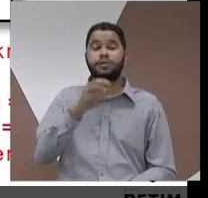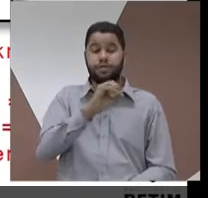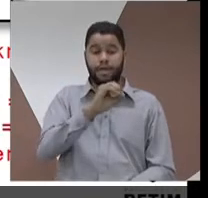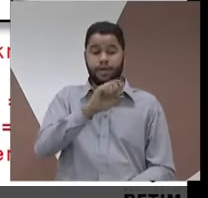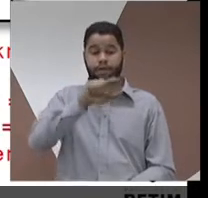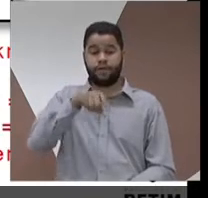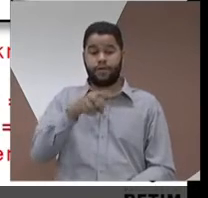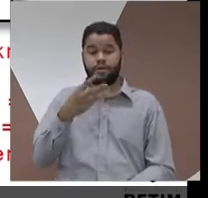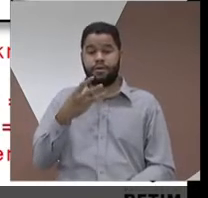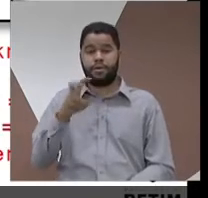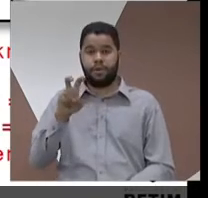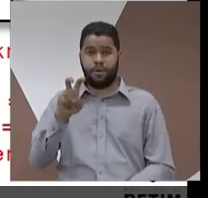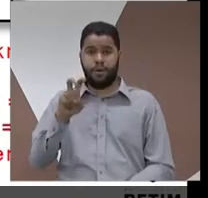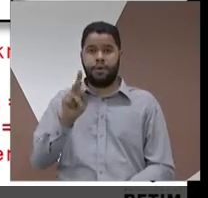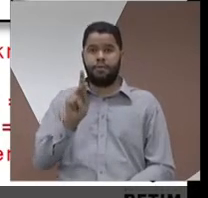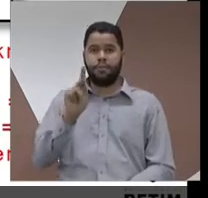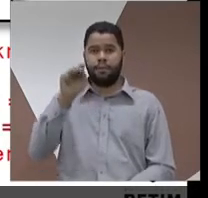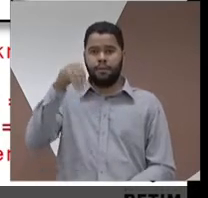0,35 quilômetros.